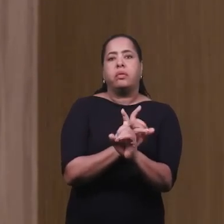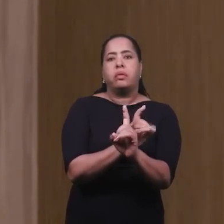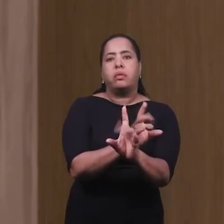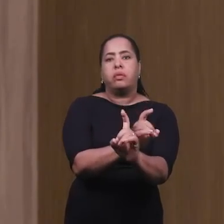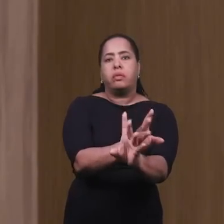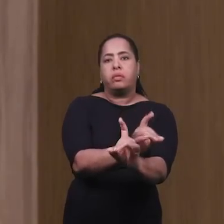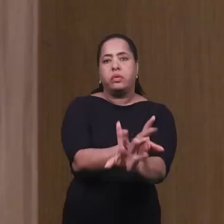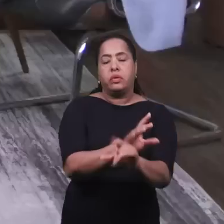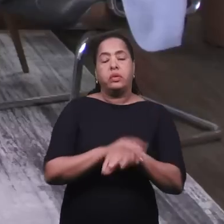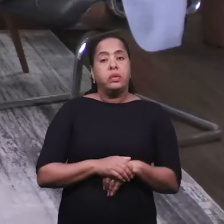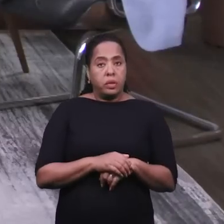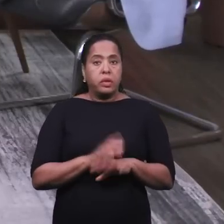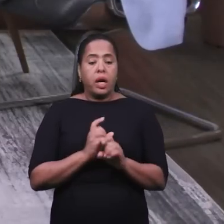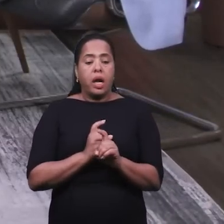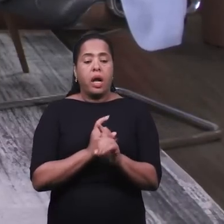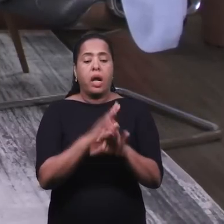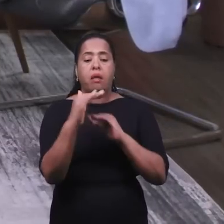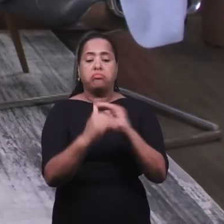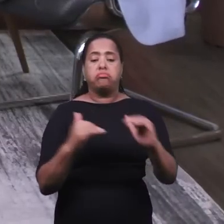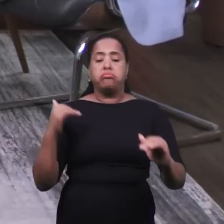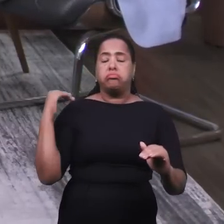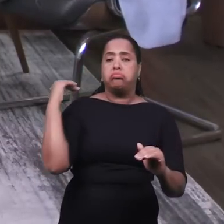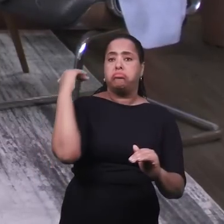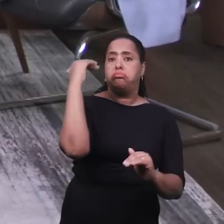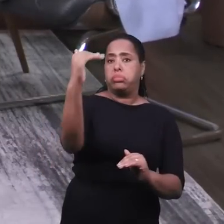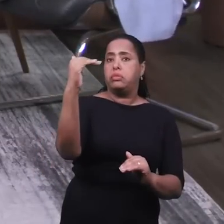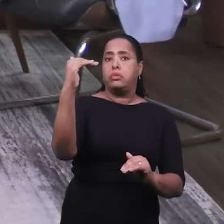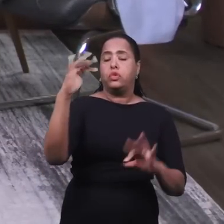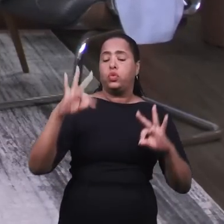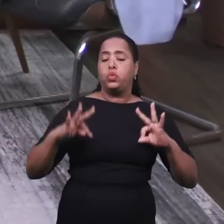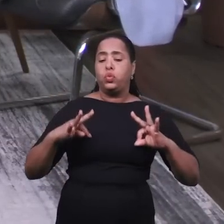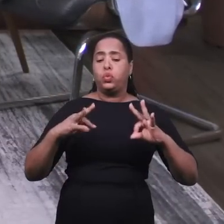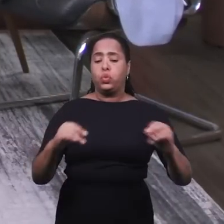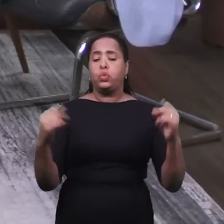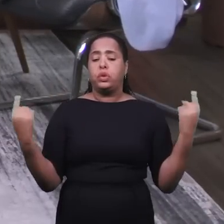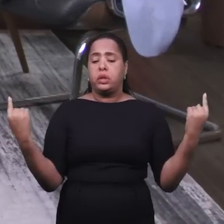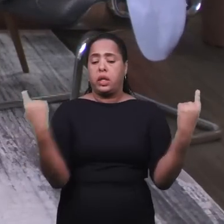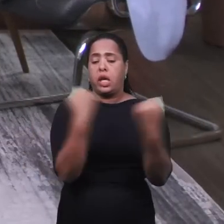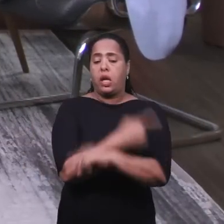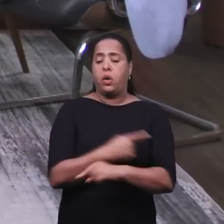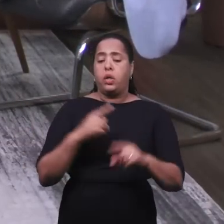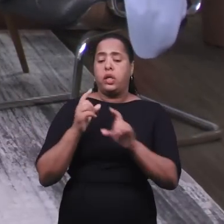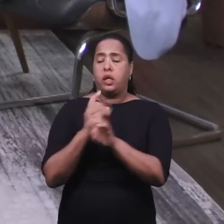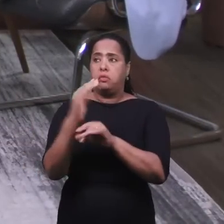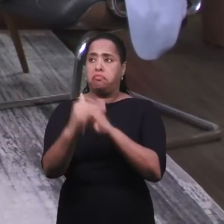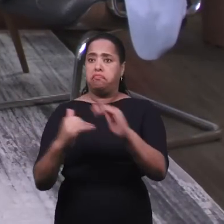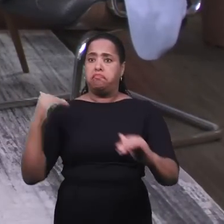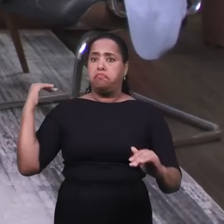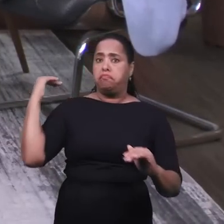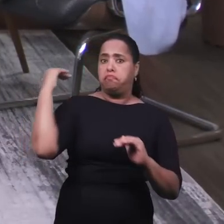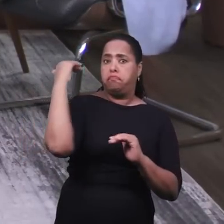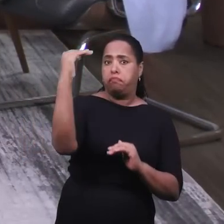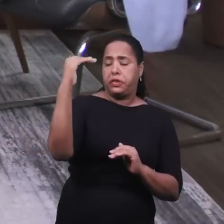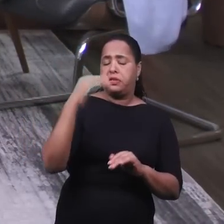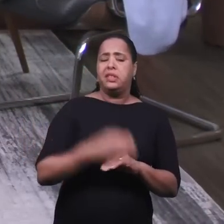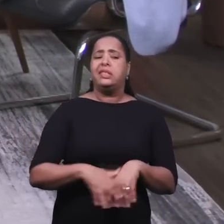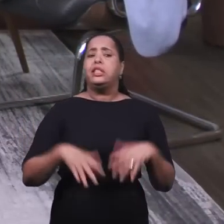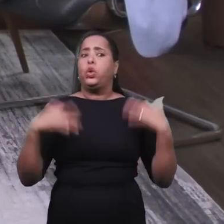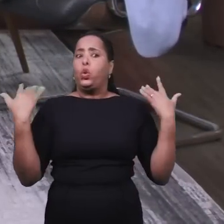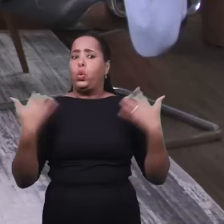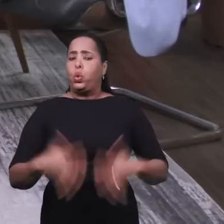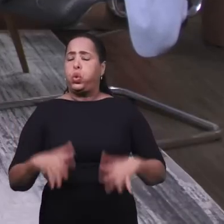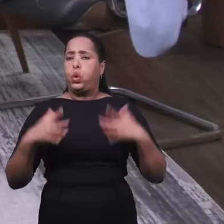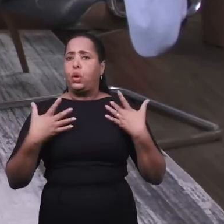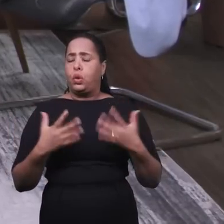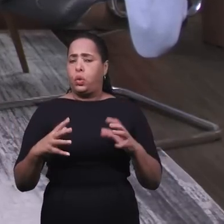era a doutrina. A doutrina sobrepujava toda a operação que era contrária à igreja. E isso